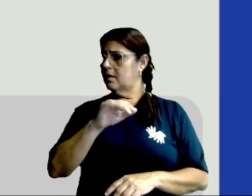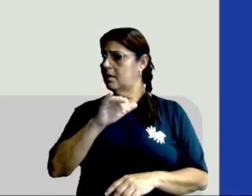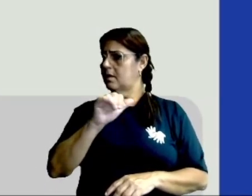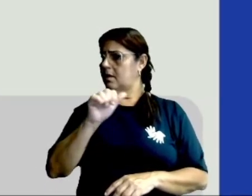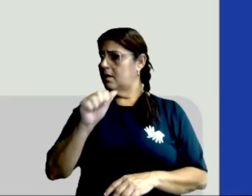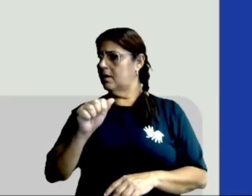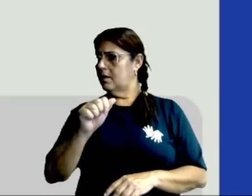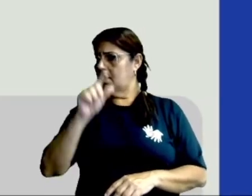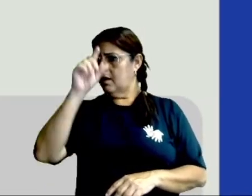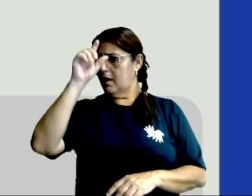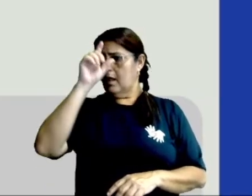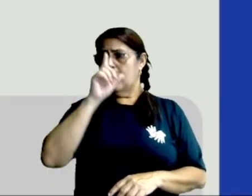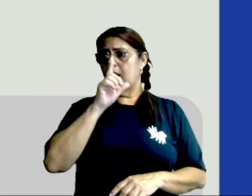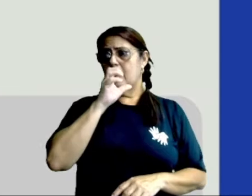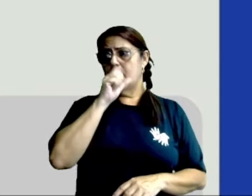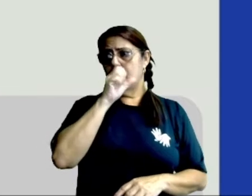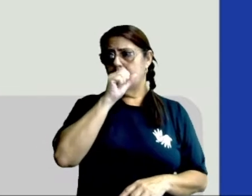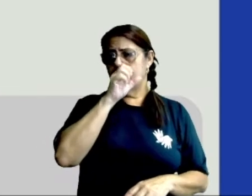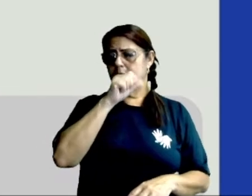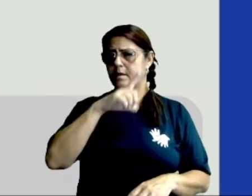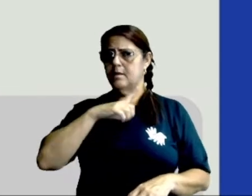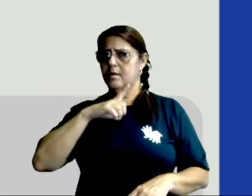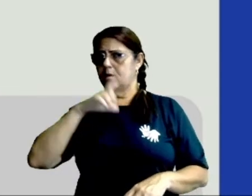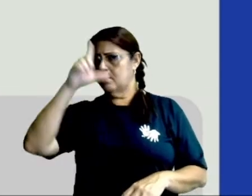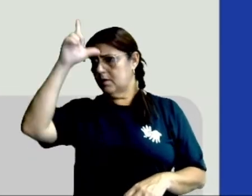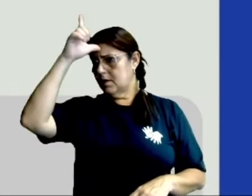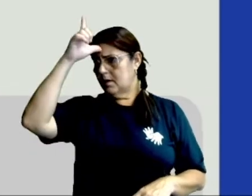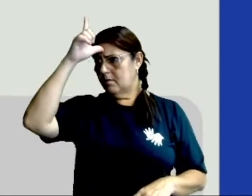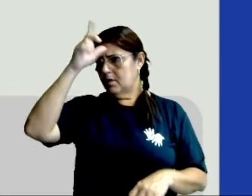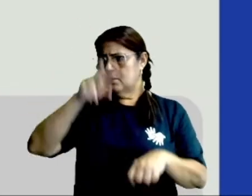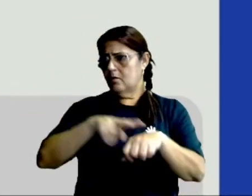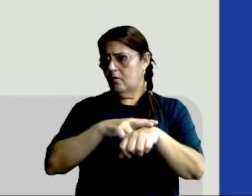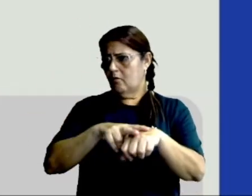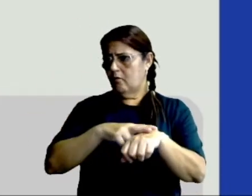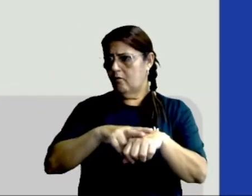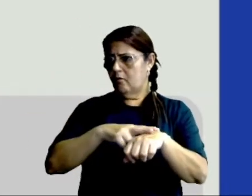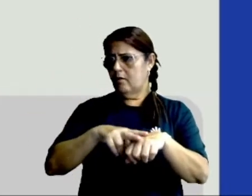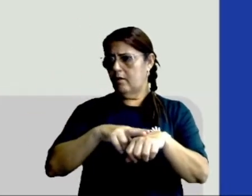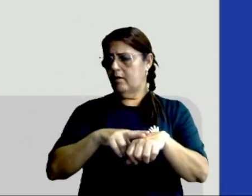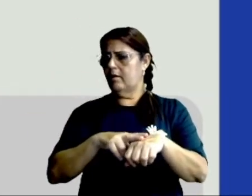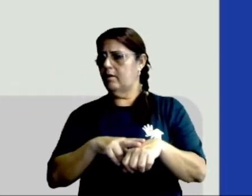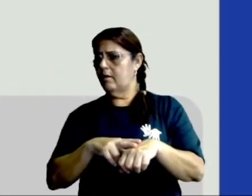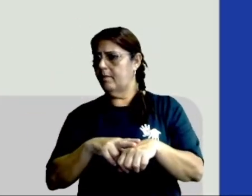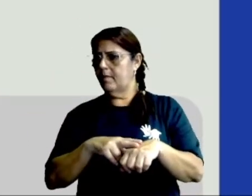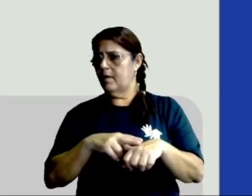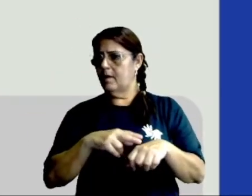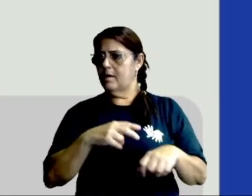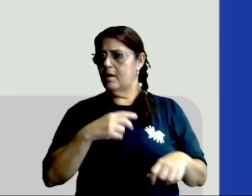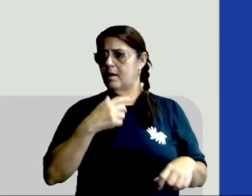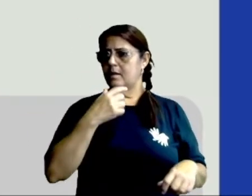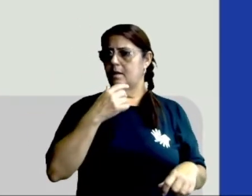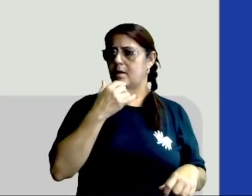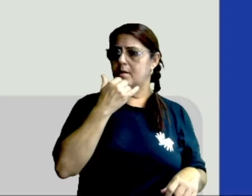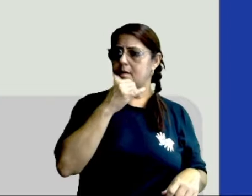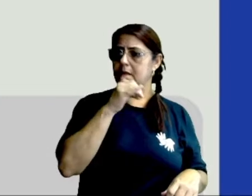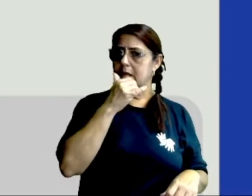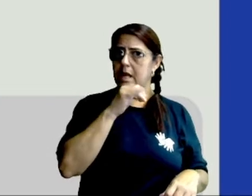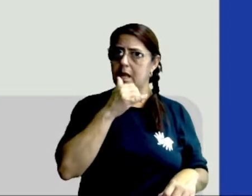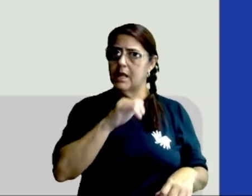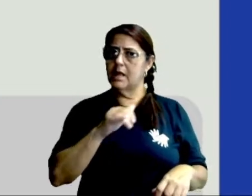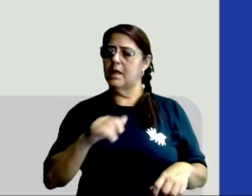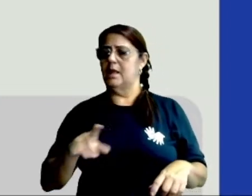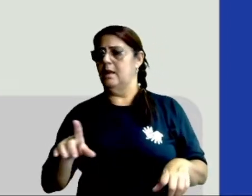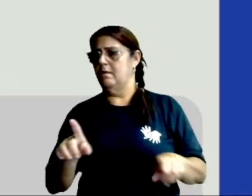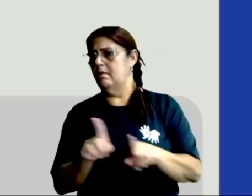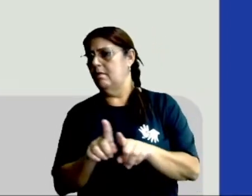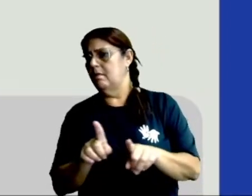mais alaranjado, né, nós temos a Alemanha, o verde, a Itália. Então você observa, praticamente o mundo